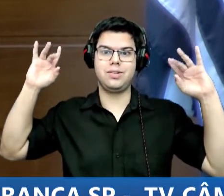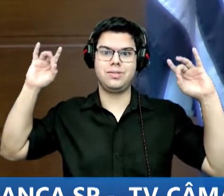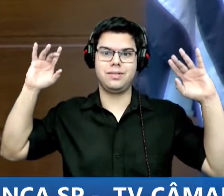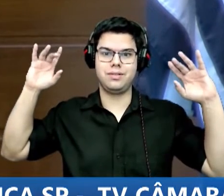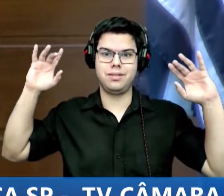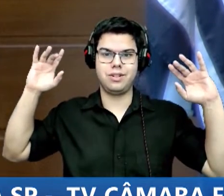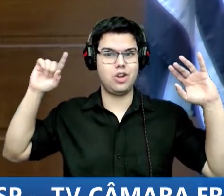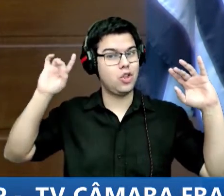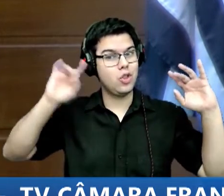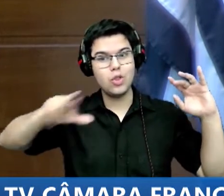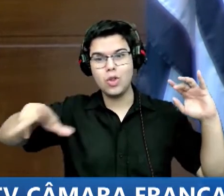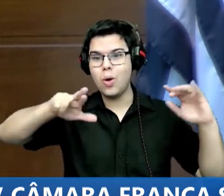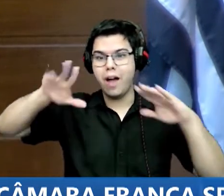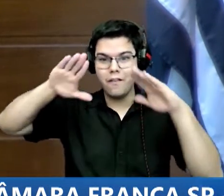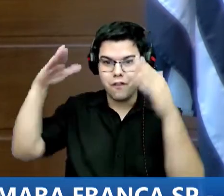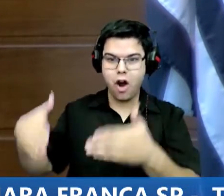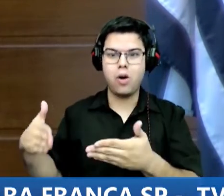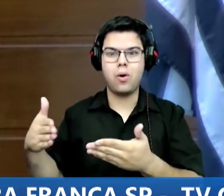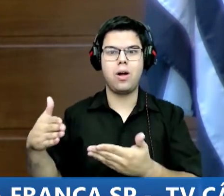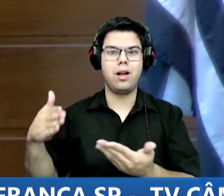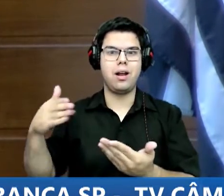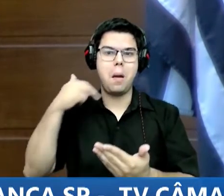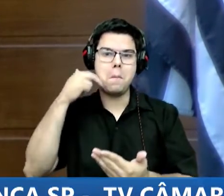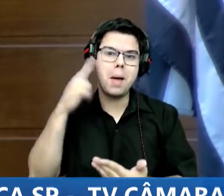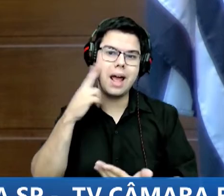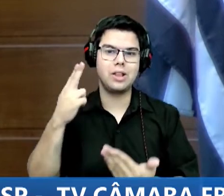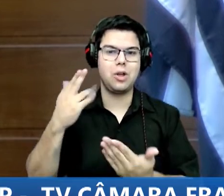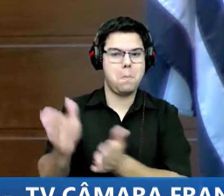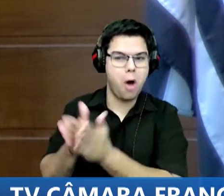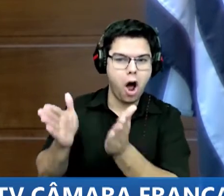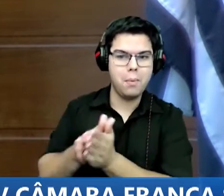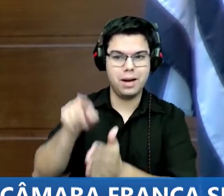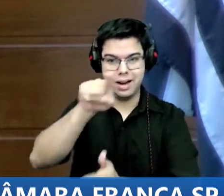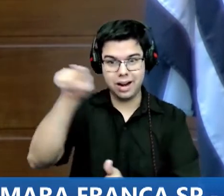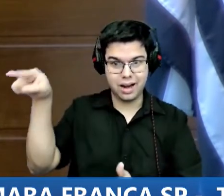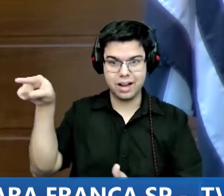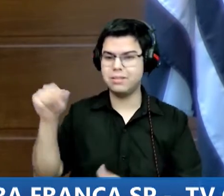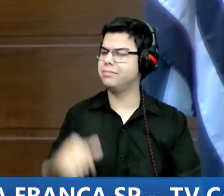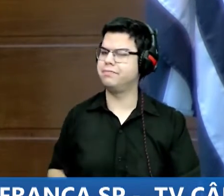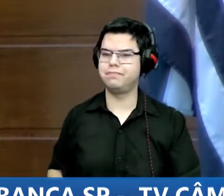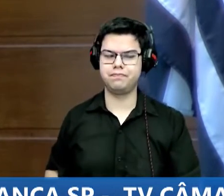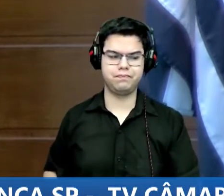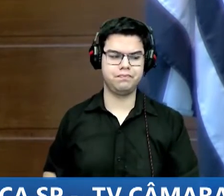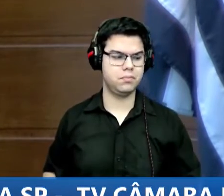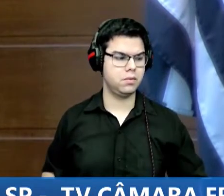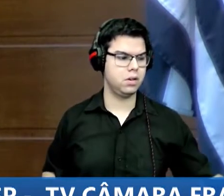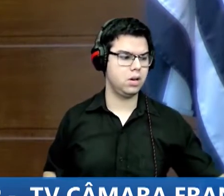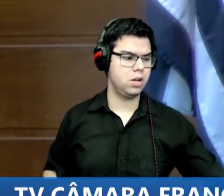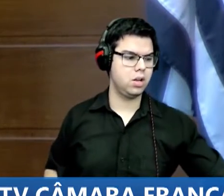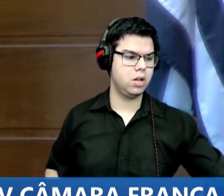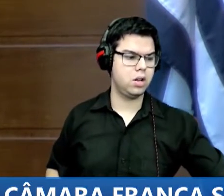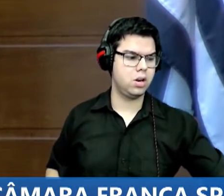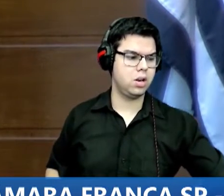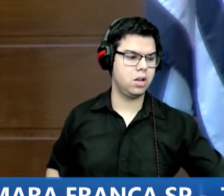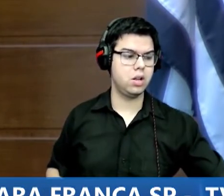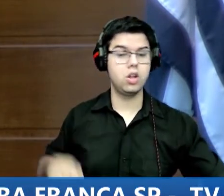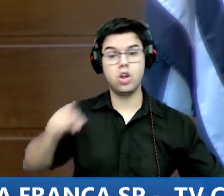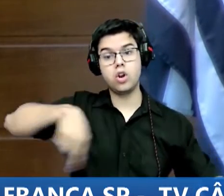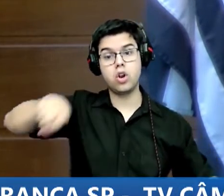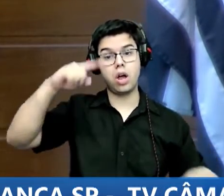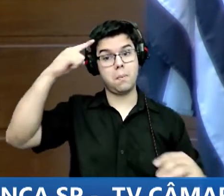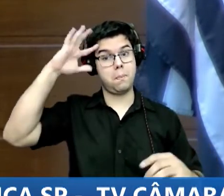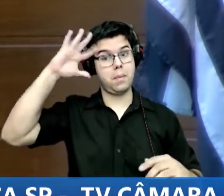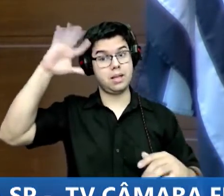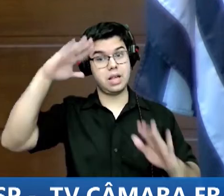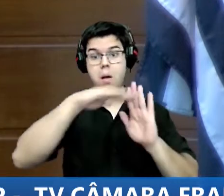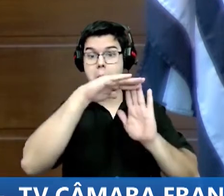aos pretos e pobres que nós temos nas periferias dos nossos municípios. Então, primeiro que nós precisamos pensar é no plano setorial que envolva todas